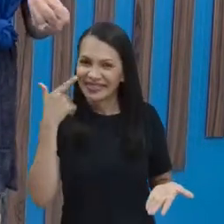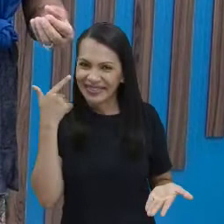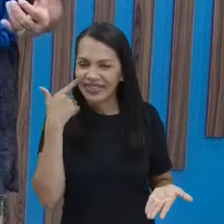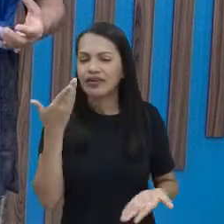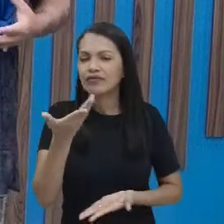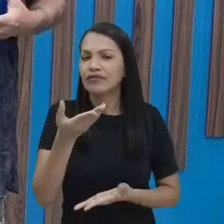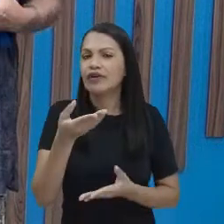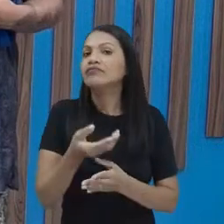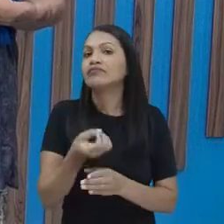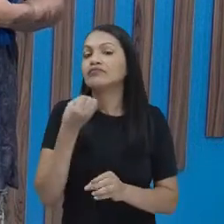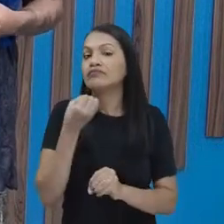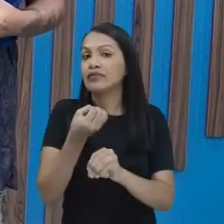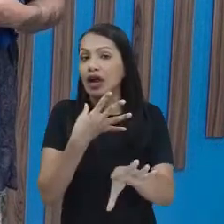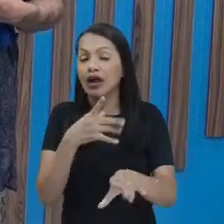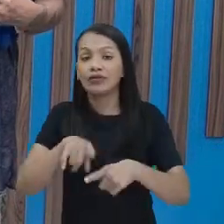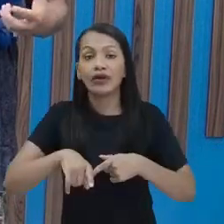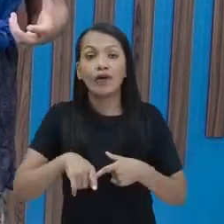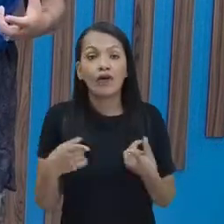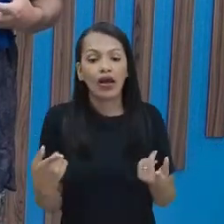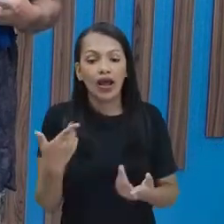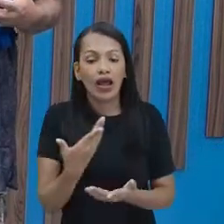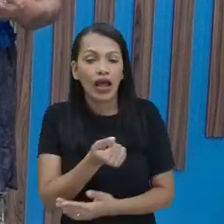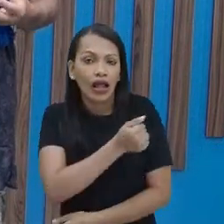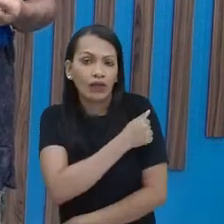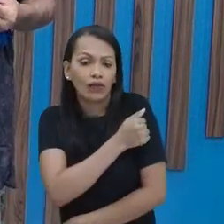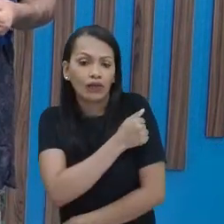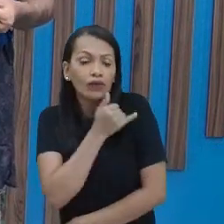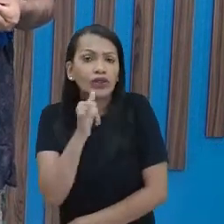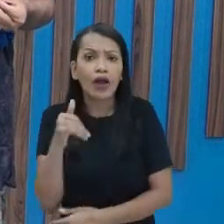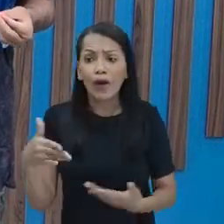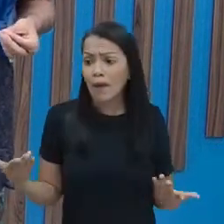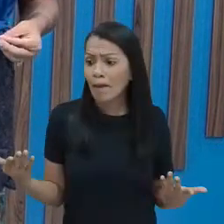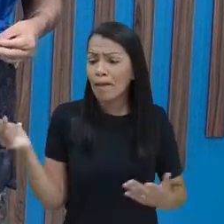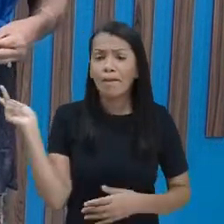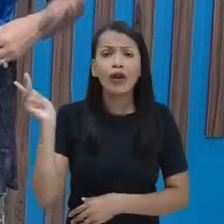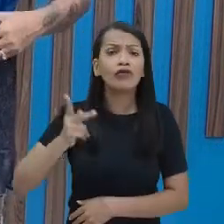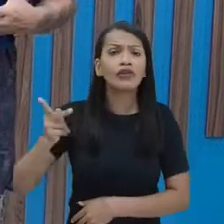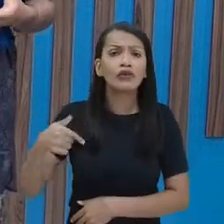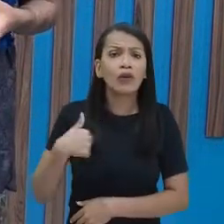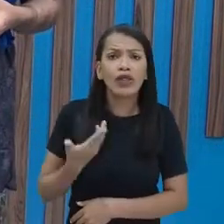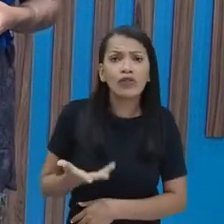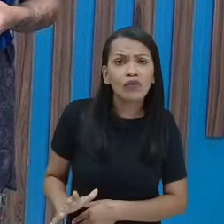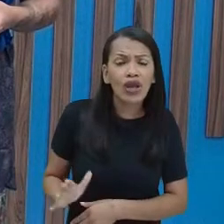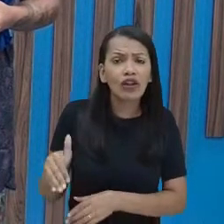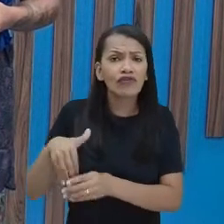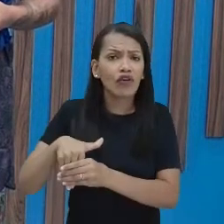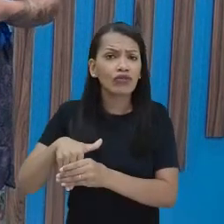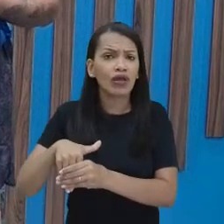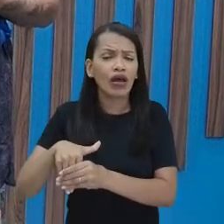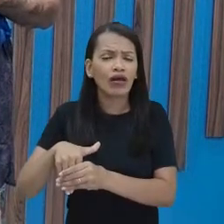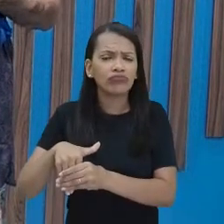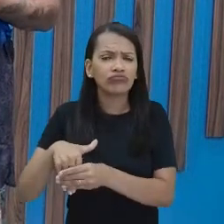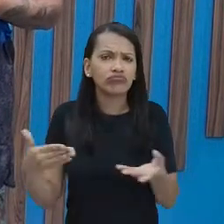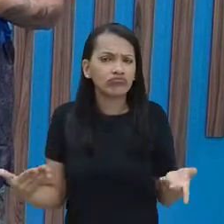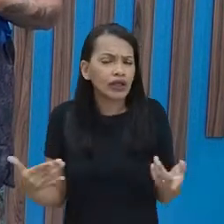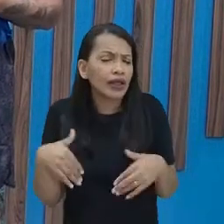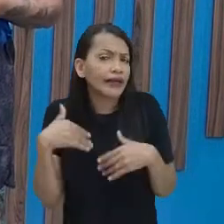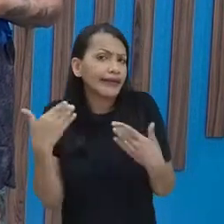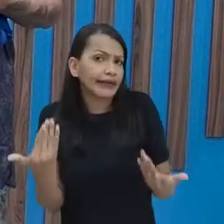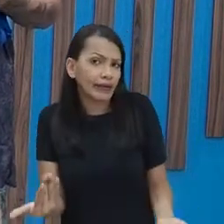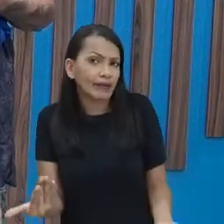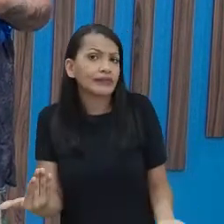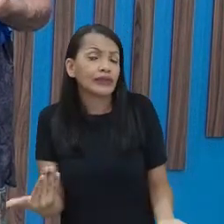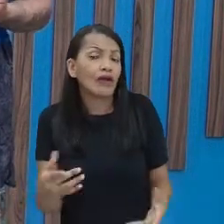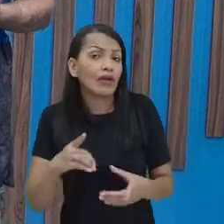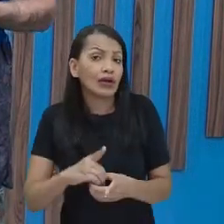veículo à distância, muitos alunos e alunas minhas diziam isso, mas professora, eu não quero nem votar. Então, gente,